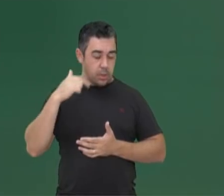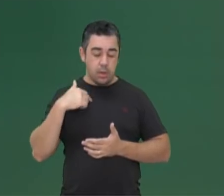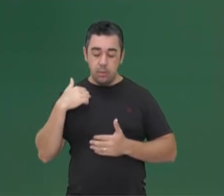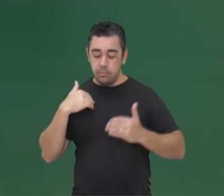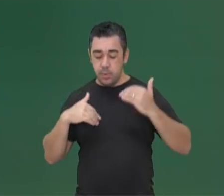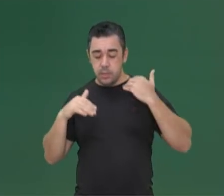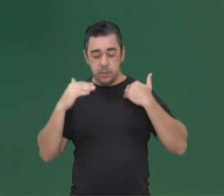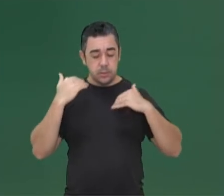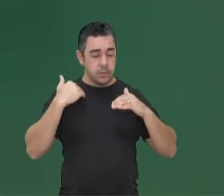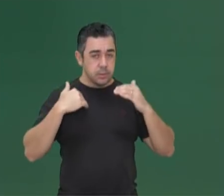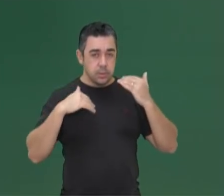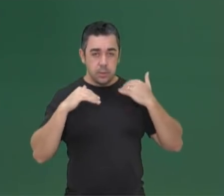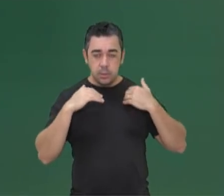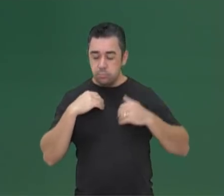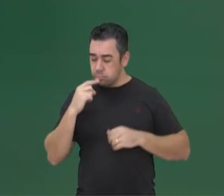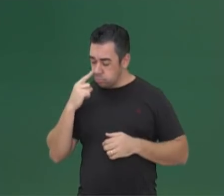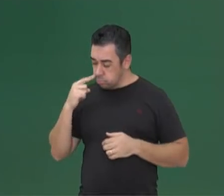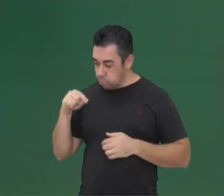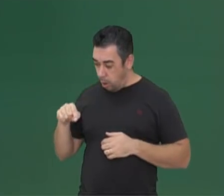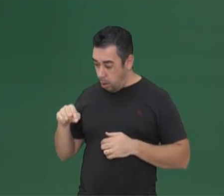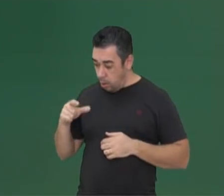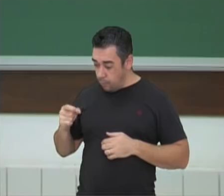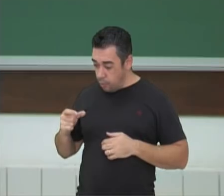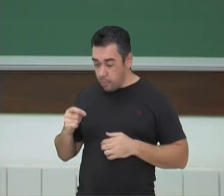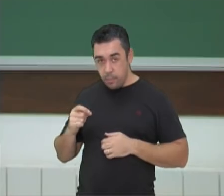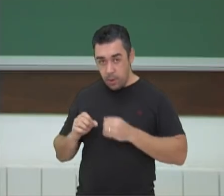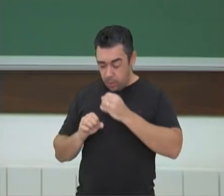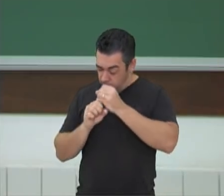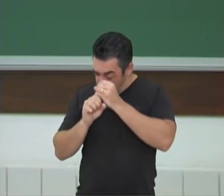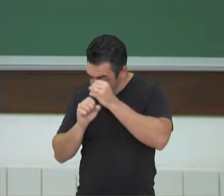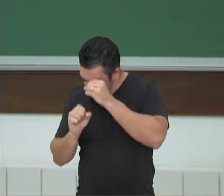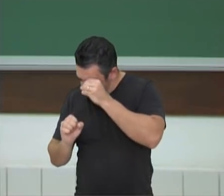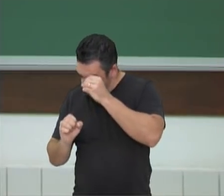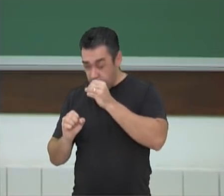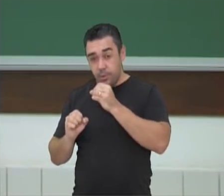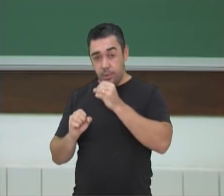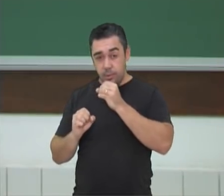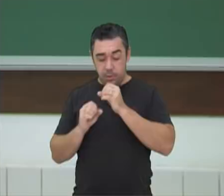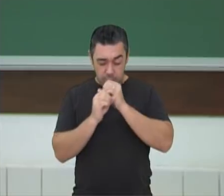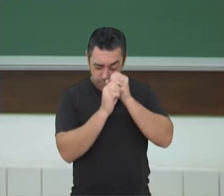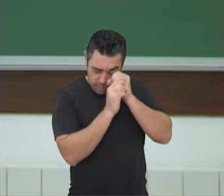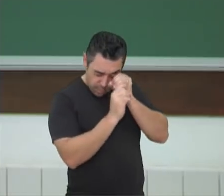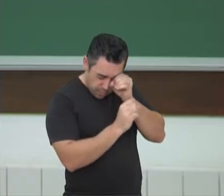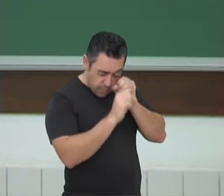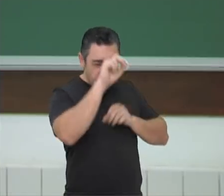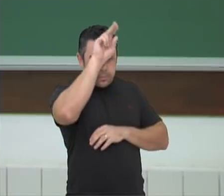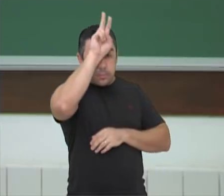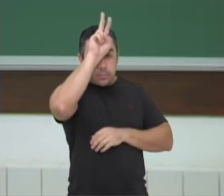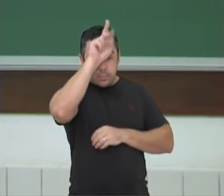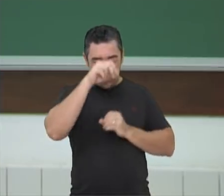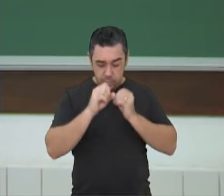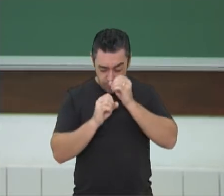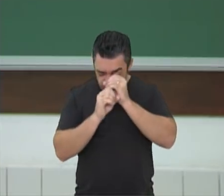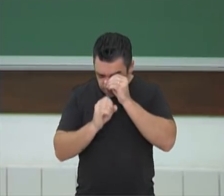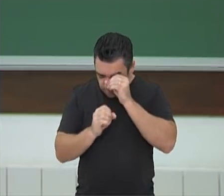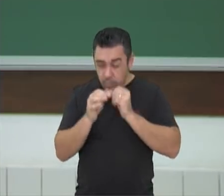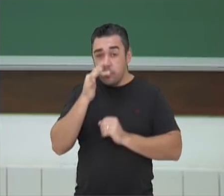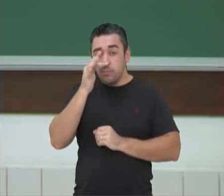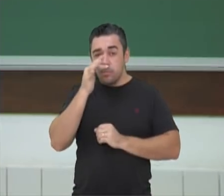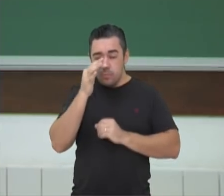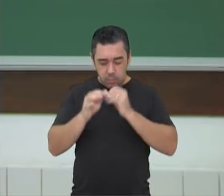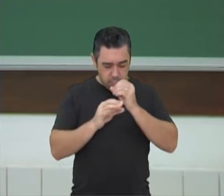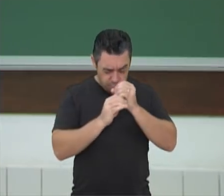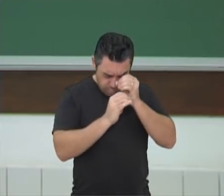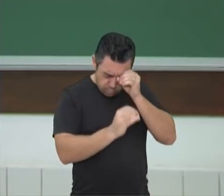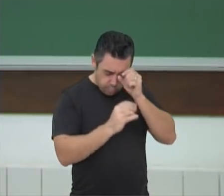pegava esse microscópio e ia ver uma formiga, uma joaninha, um pedaço de uma folha, um pedaço